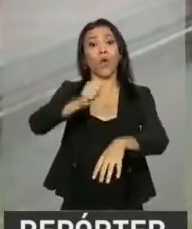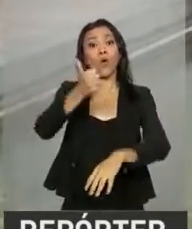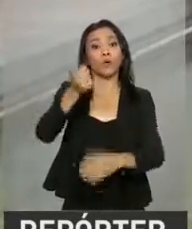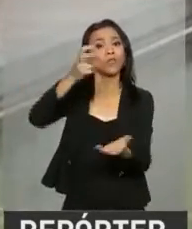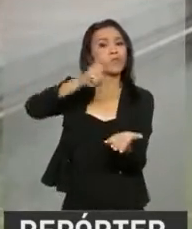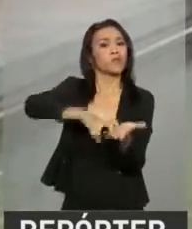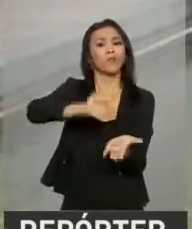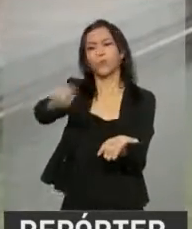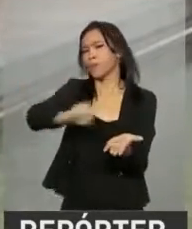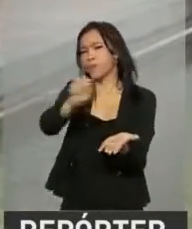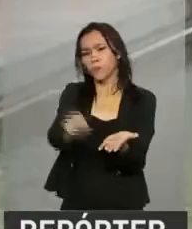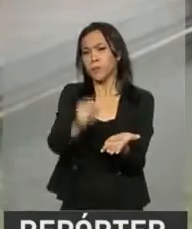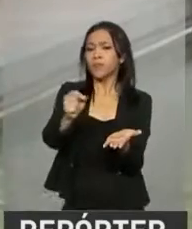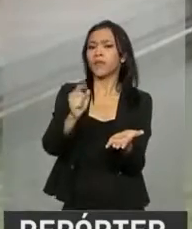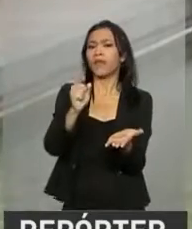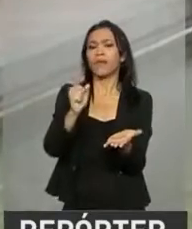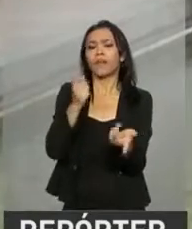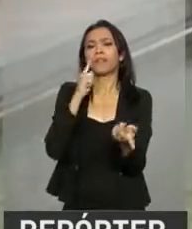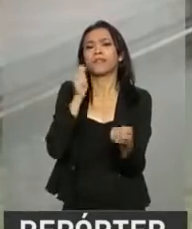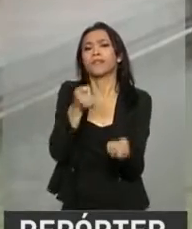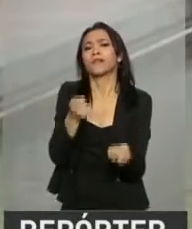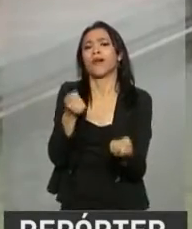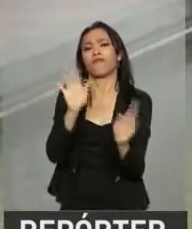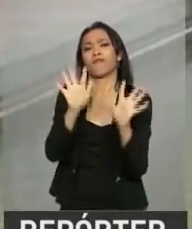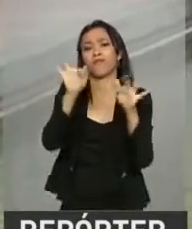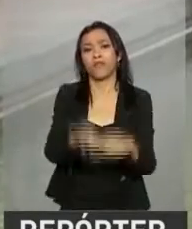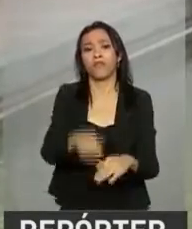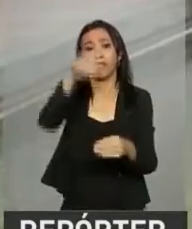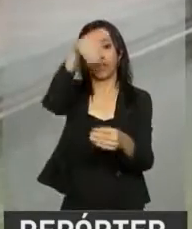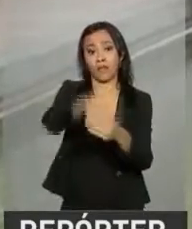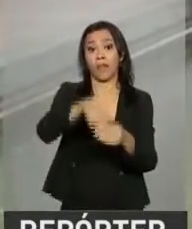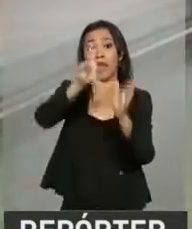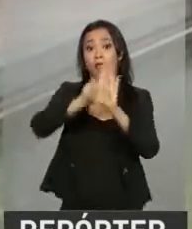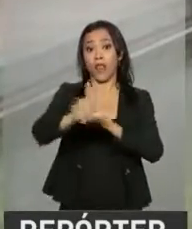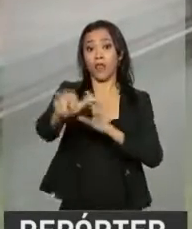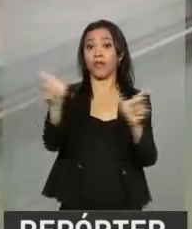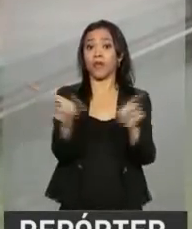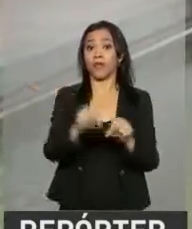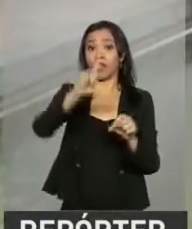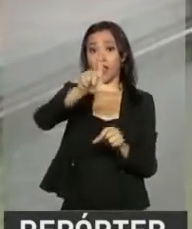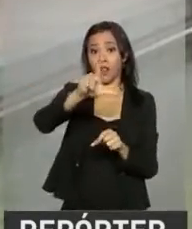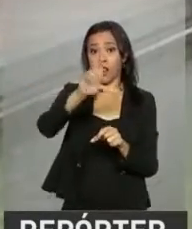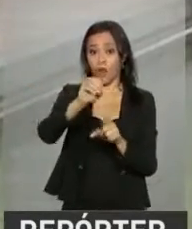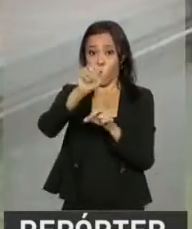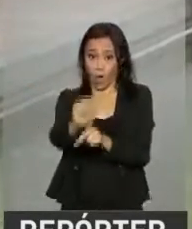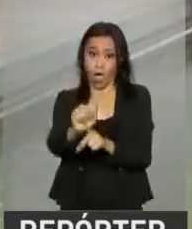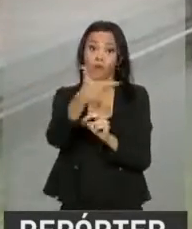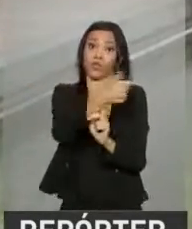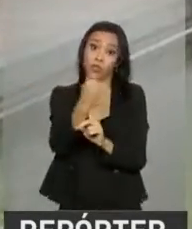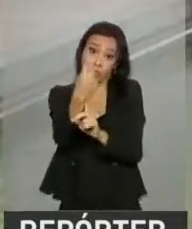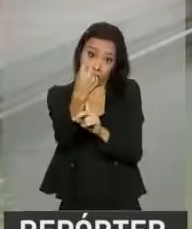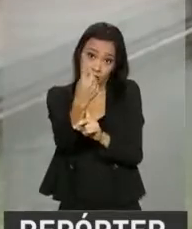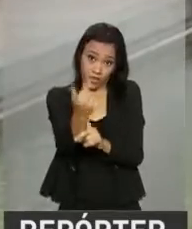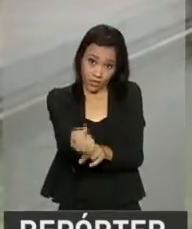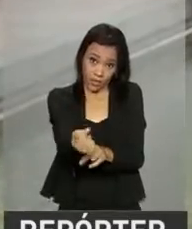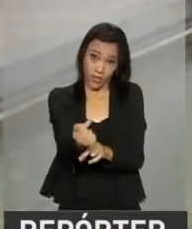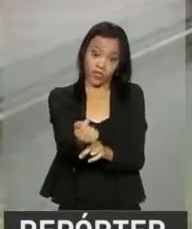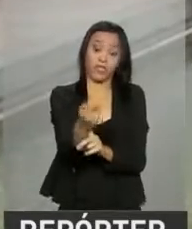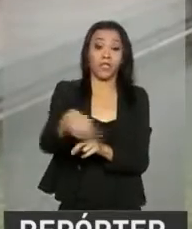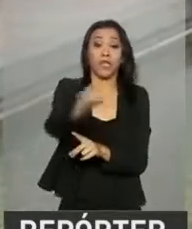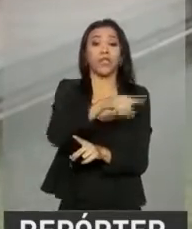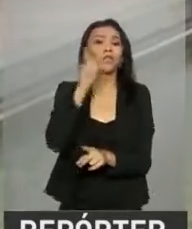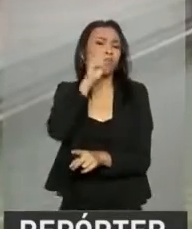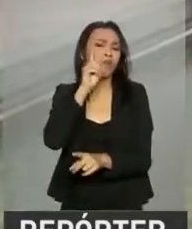horas, para tentar concluir a votação da Lei de Diretrizes Orçamentárias para 2017. Os parlamentares eles